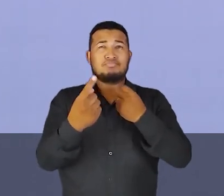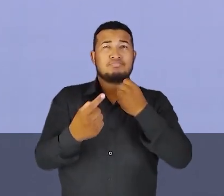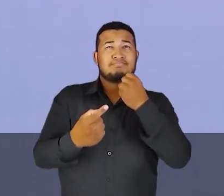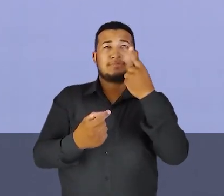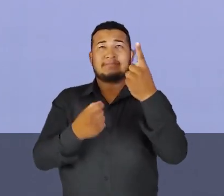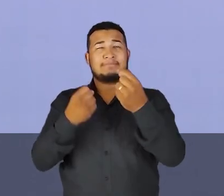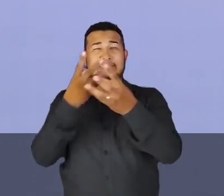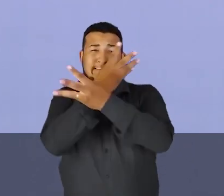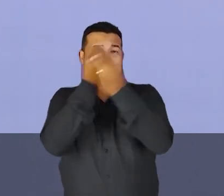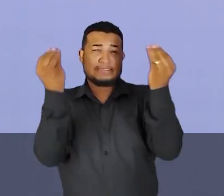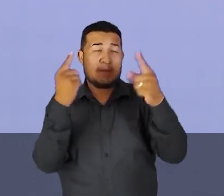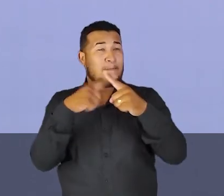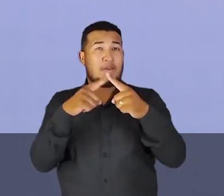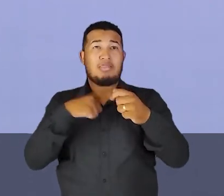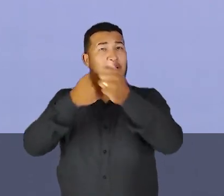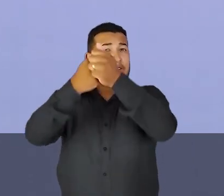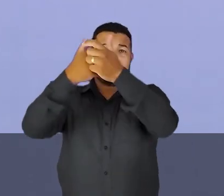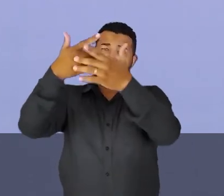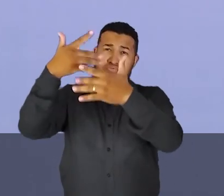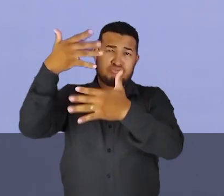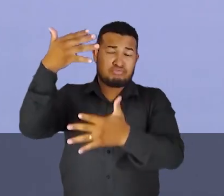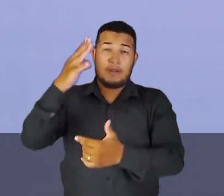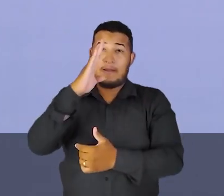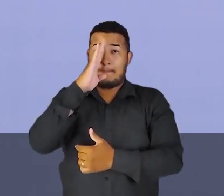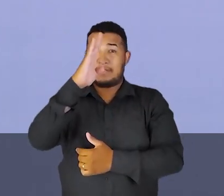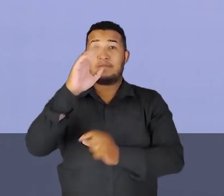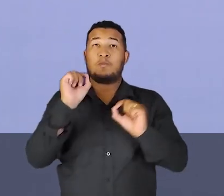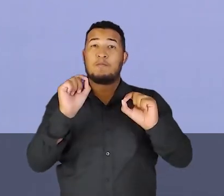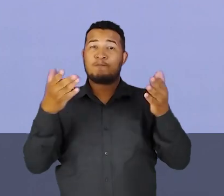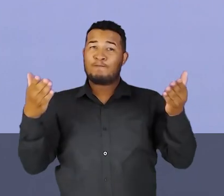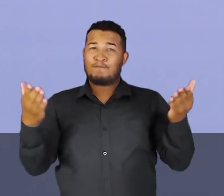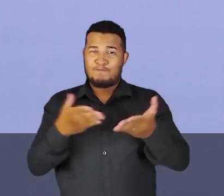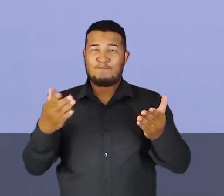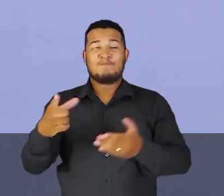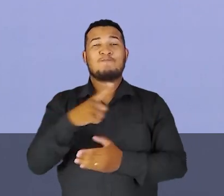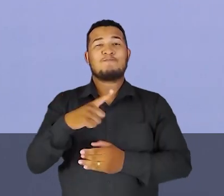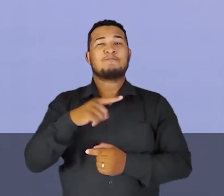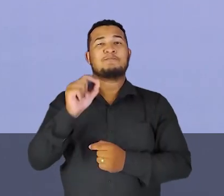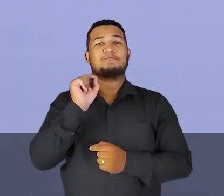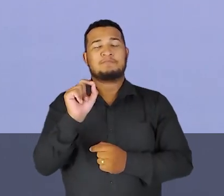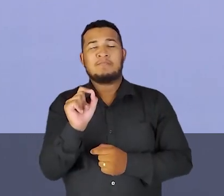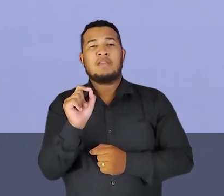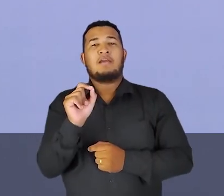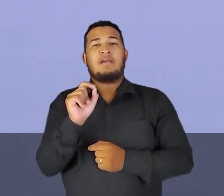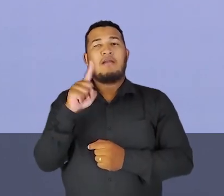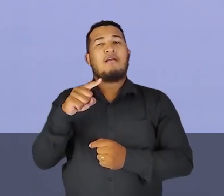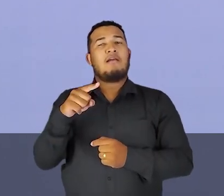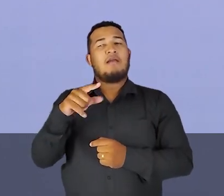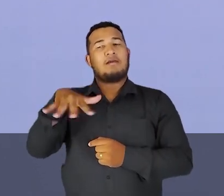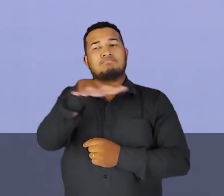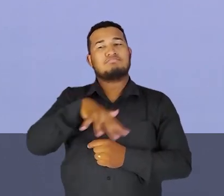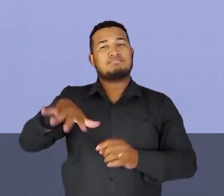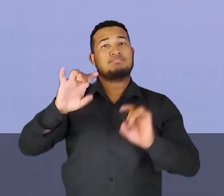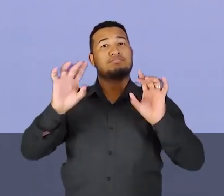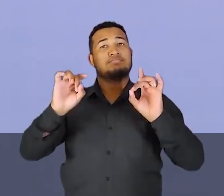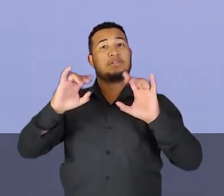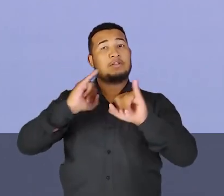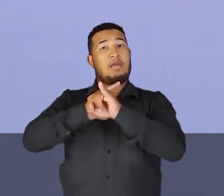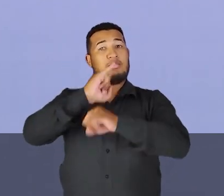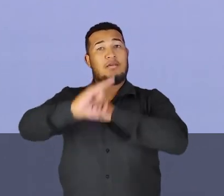ficaria de fora, porque são muitos. Principalmente hoje que a gente tem aí o espaço